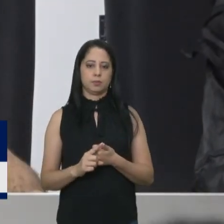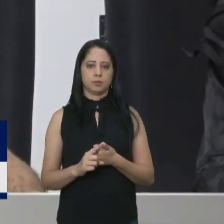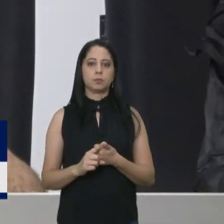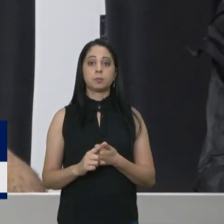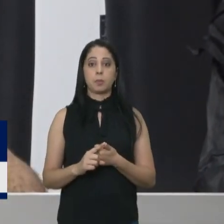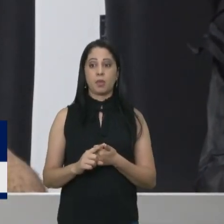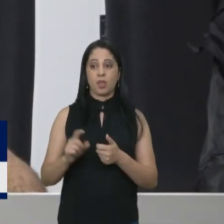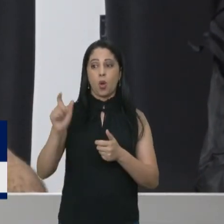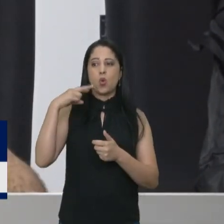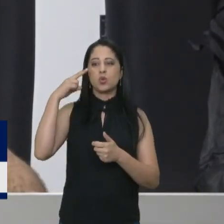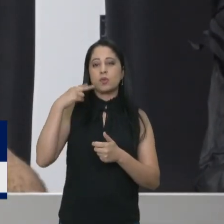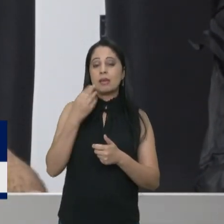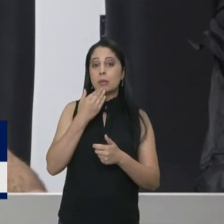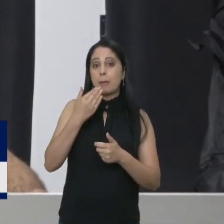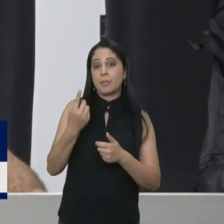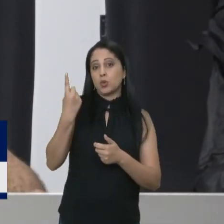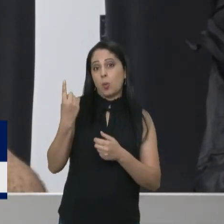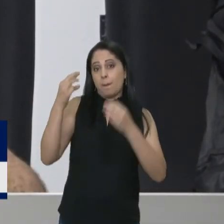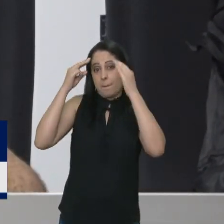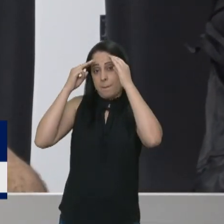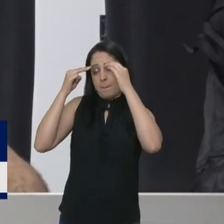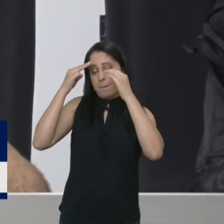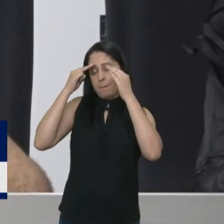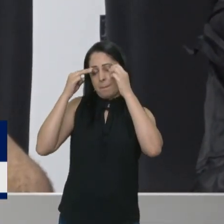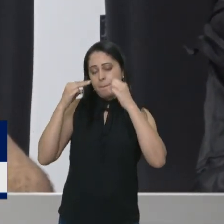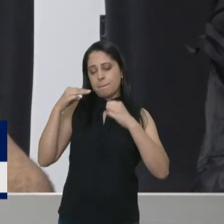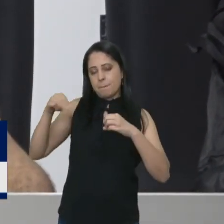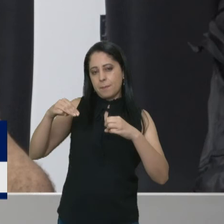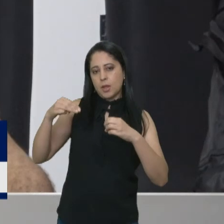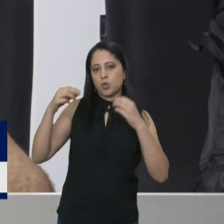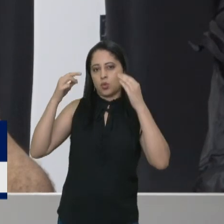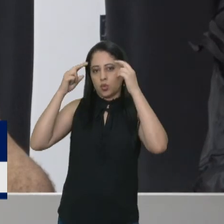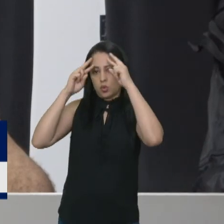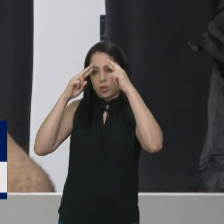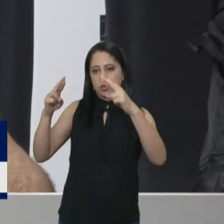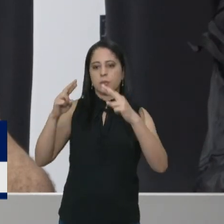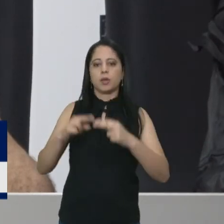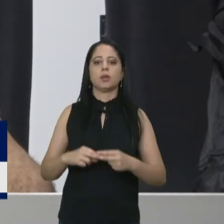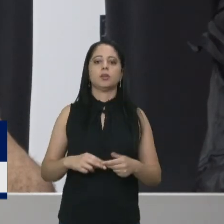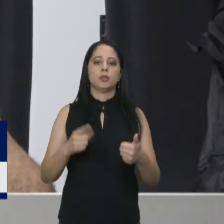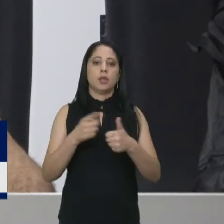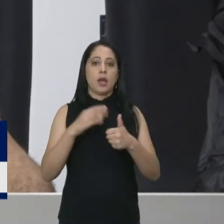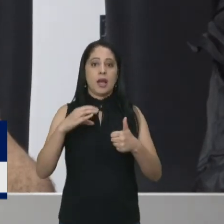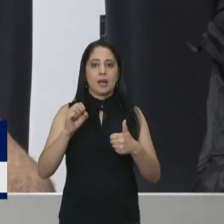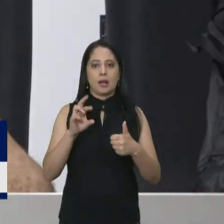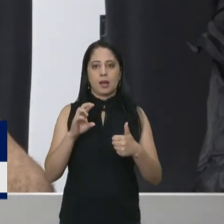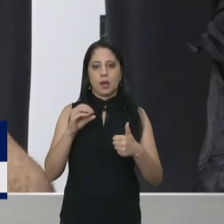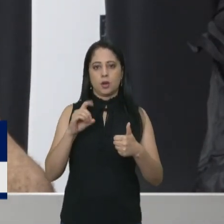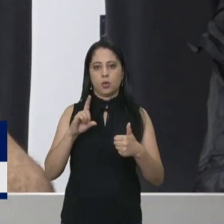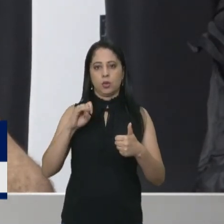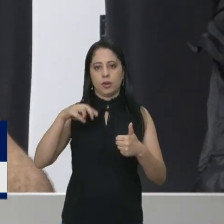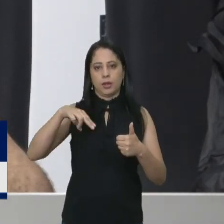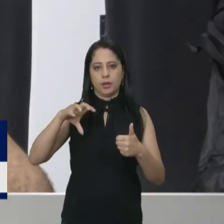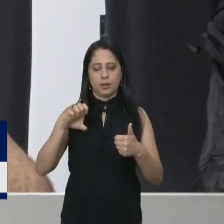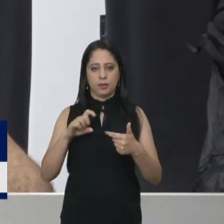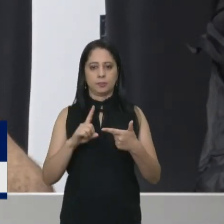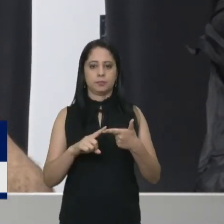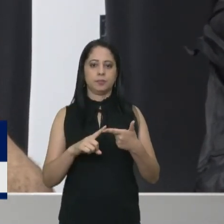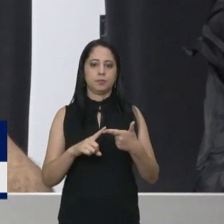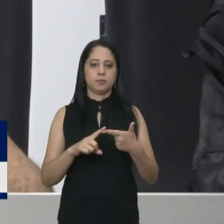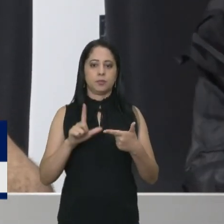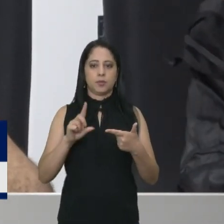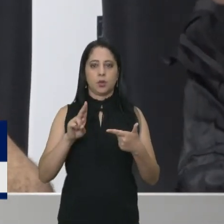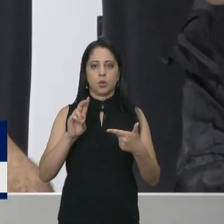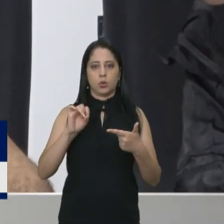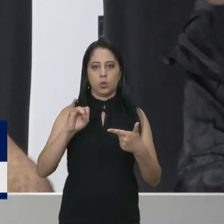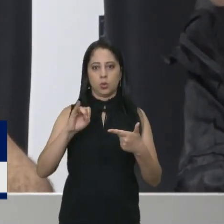Fernando Petitti e Amélia Naomi. No passamento de Carolina Almeida Moraes e